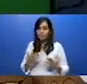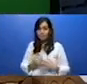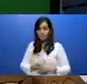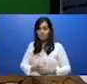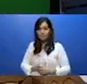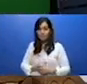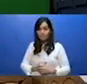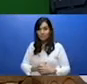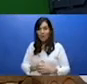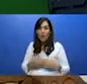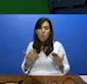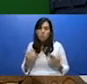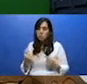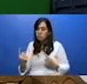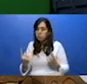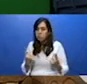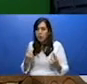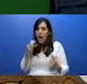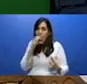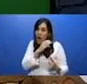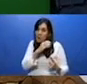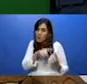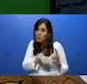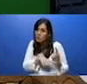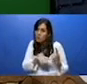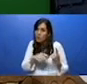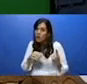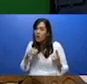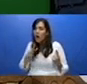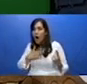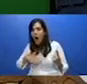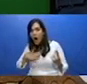jeito? Qual é a conclusão que vocês acham?